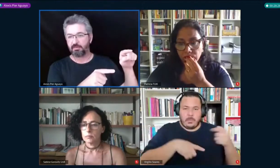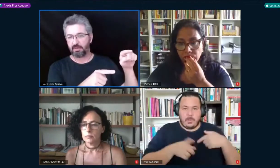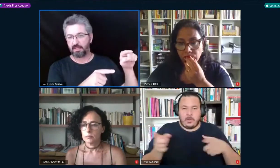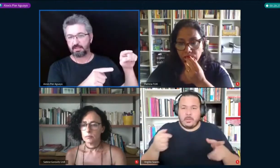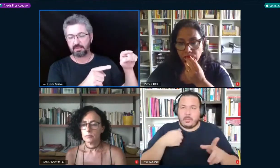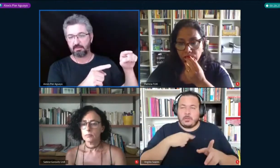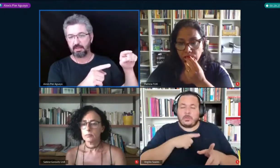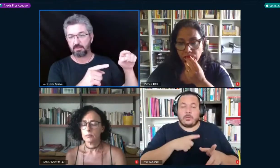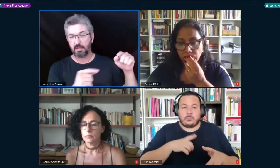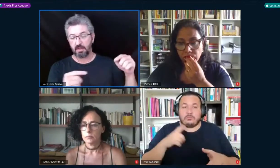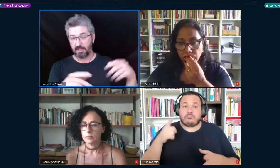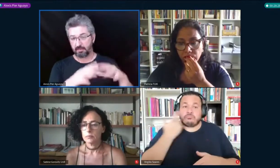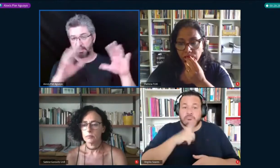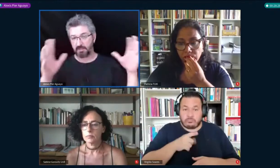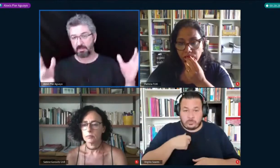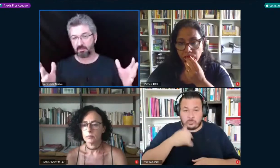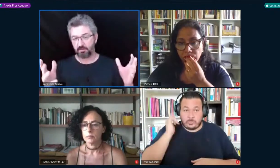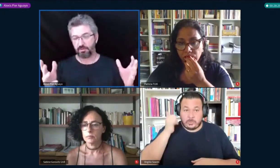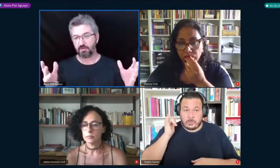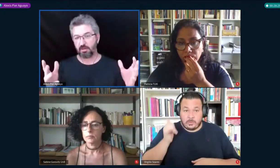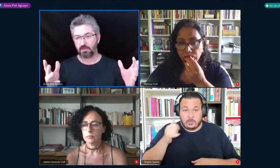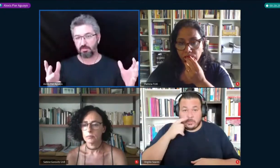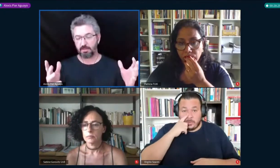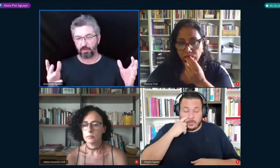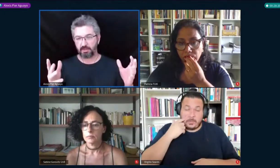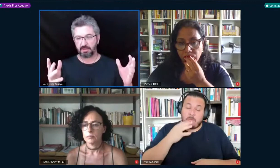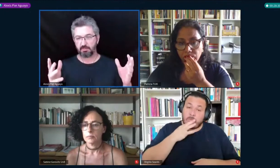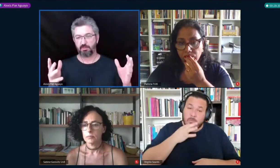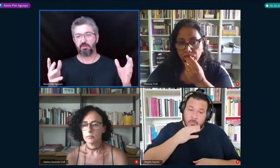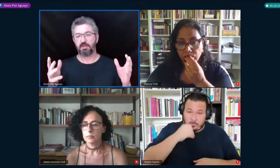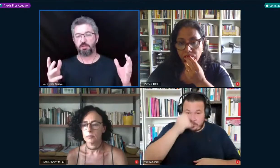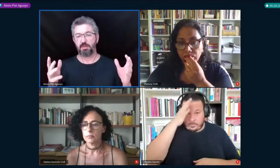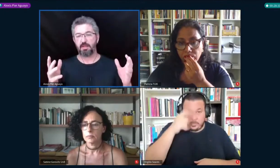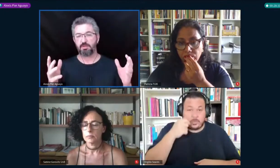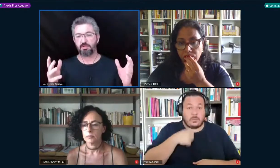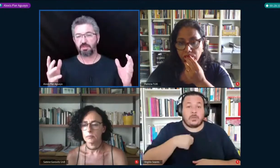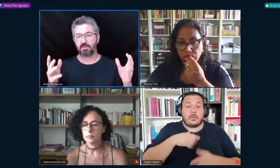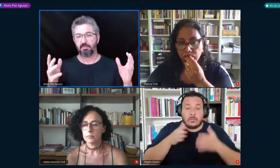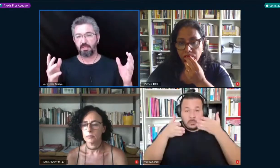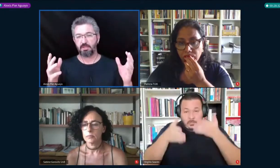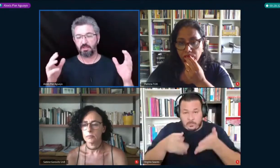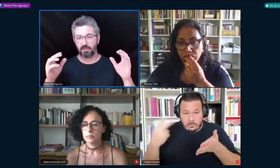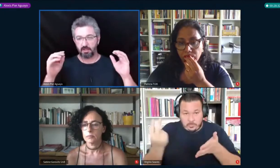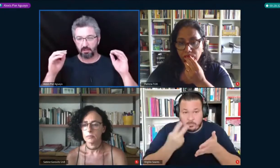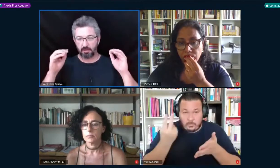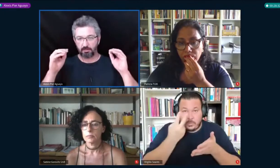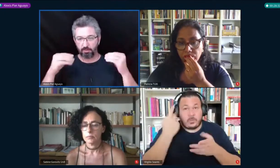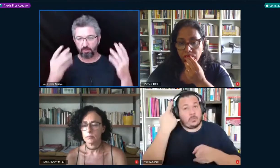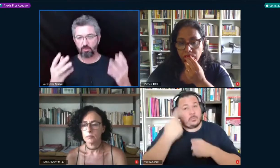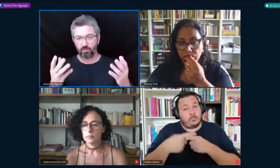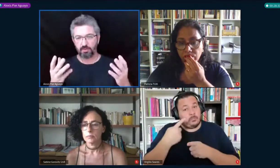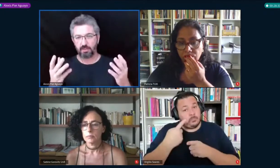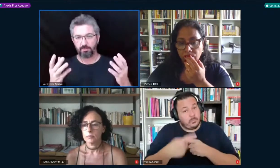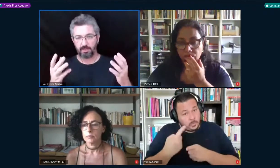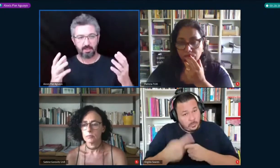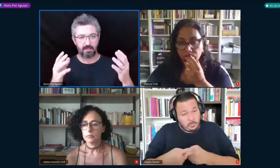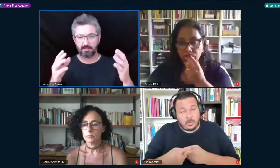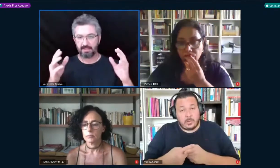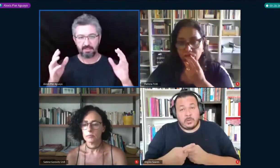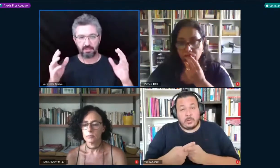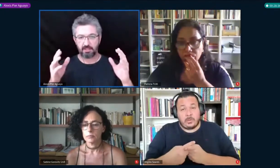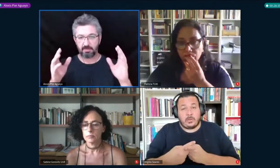eu tenho um ganho narrativo em relação a isso. Esse conhecimento audiovisual, eu dei uma importância muito grande para ele, justamente por